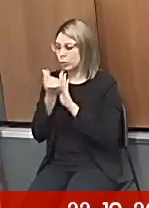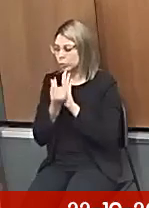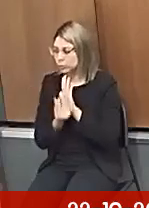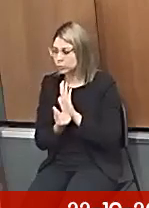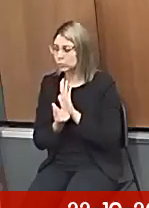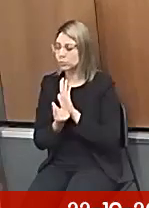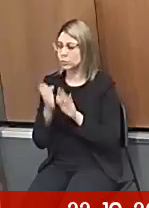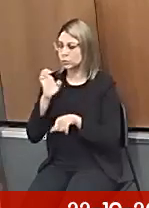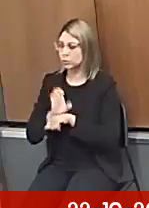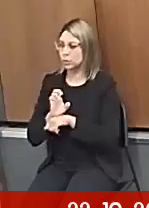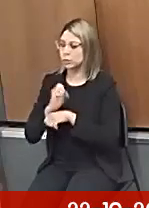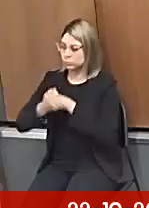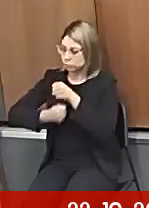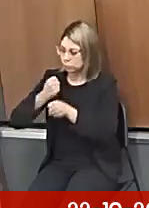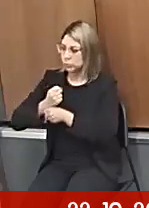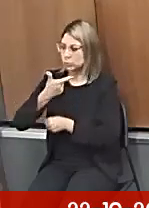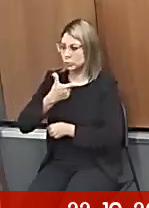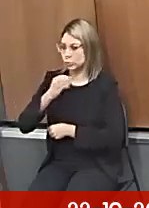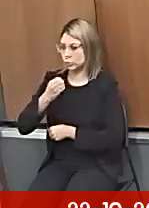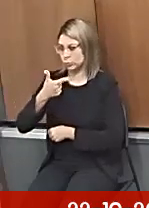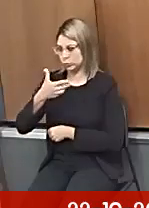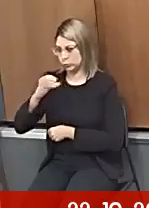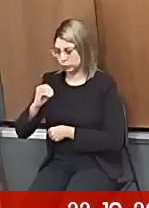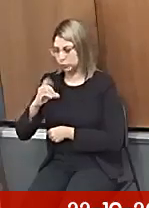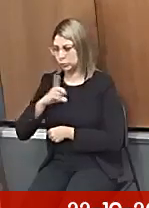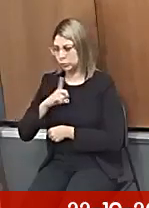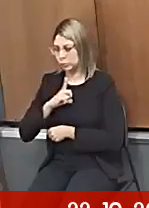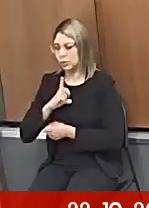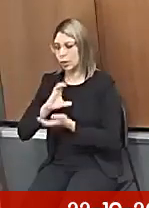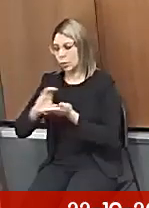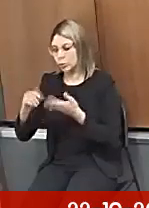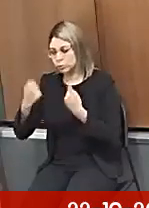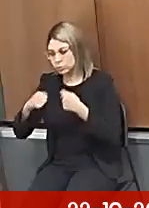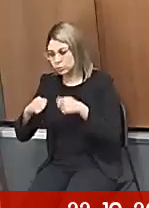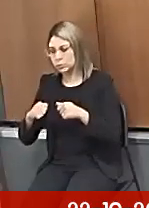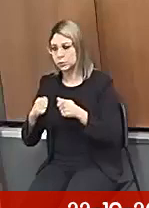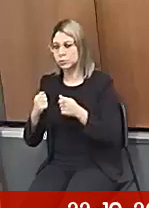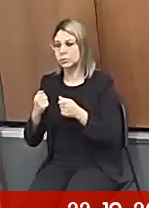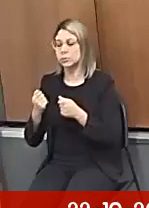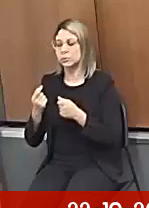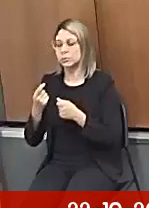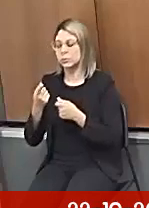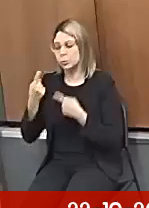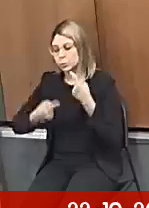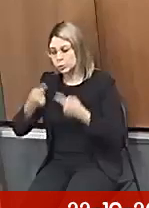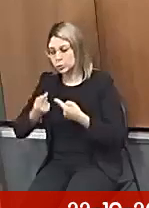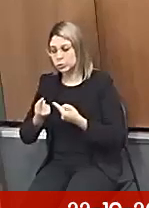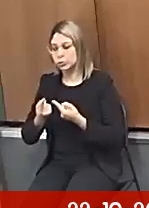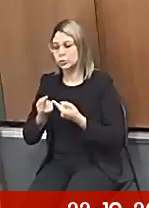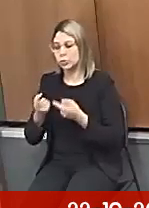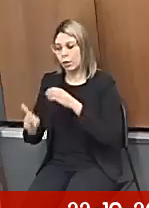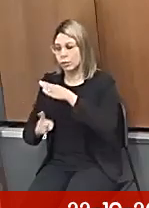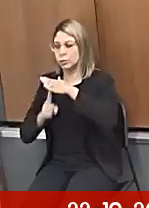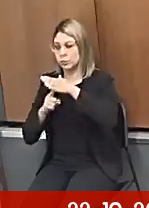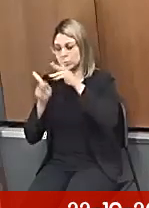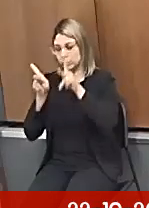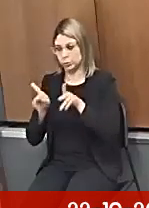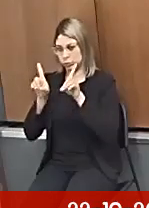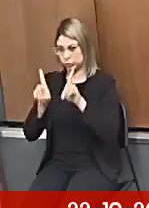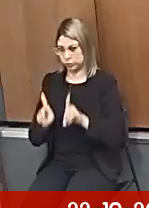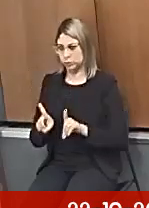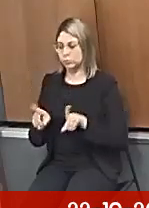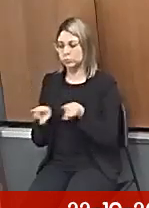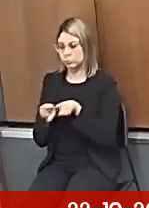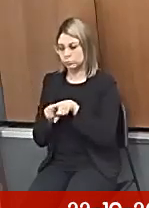Estado para o ano de 2020, da disponibilização dos recursos necessários para a política de atendimento às pessoas com deficiência. Vou ler e a gente faz